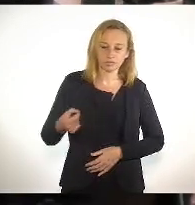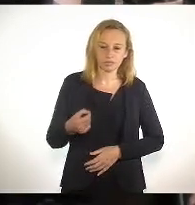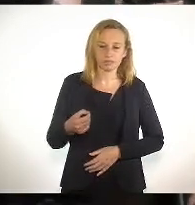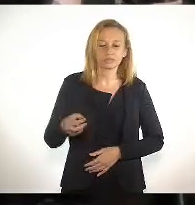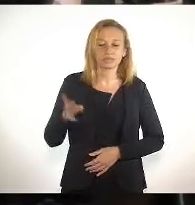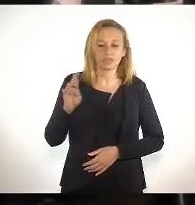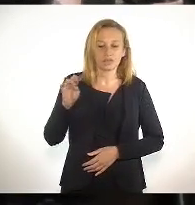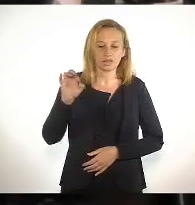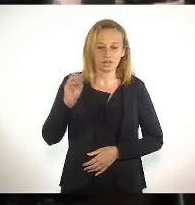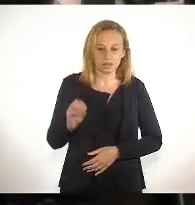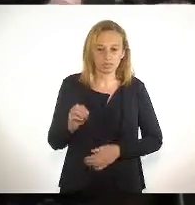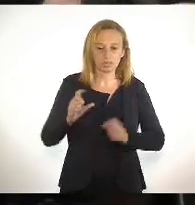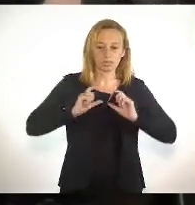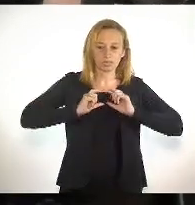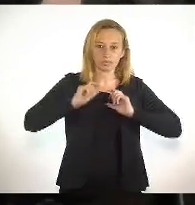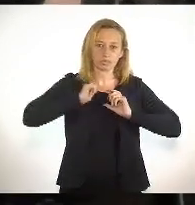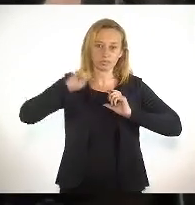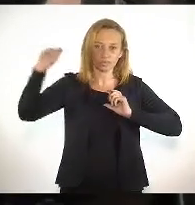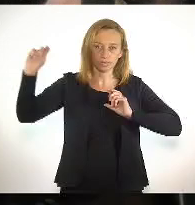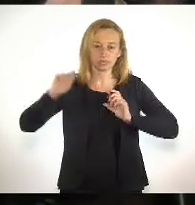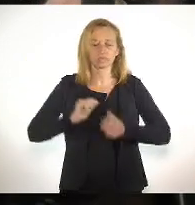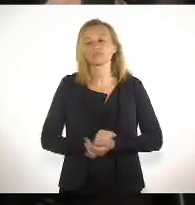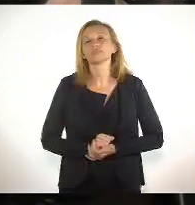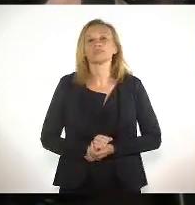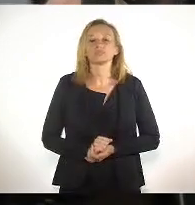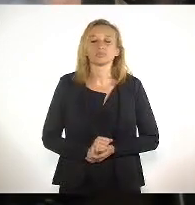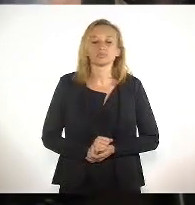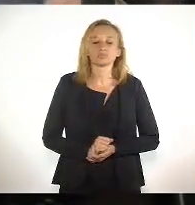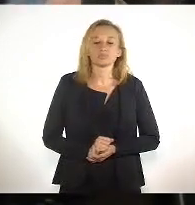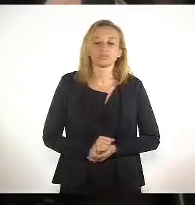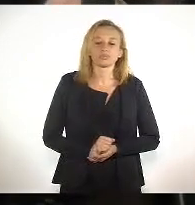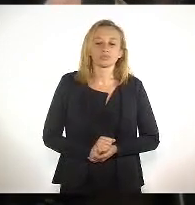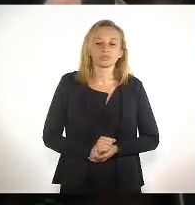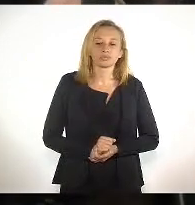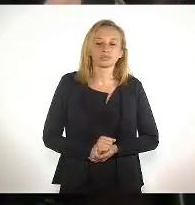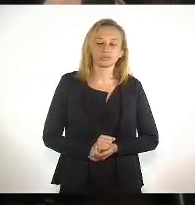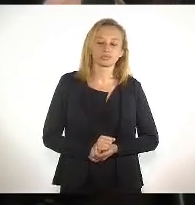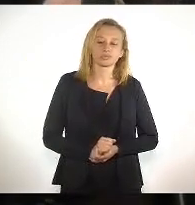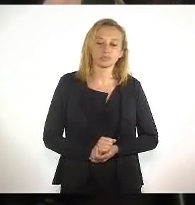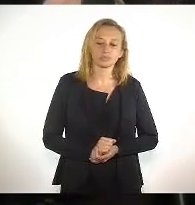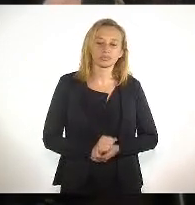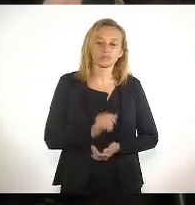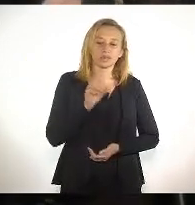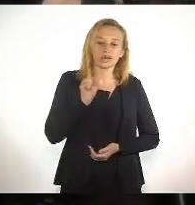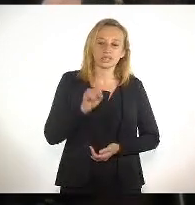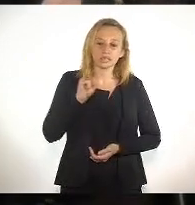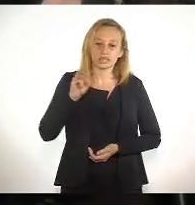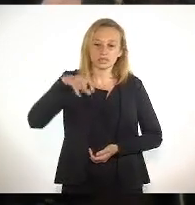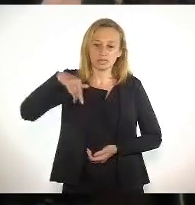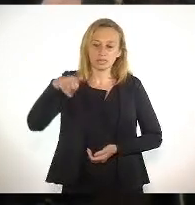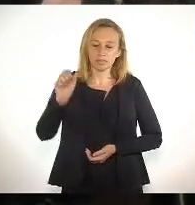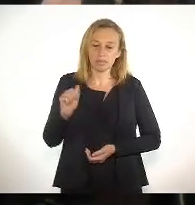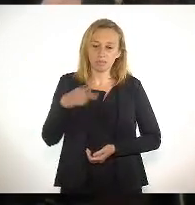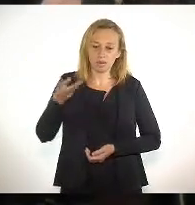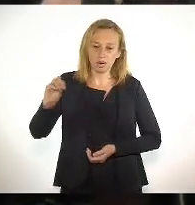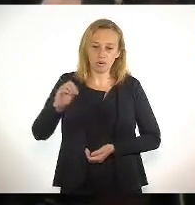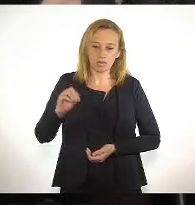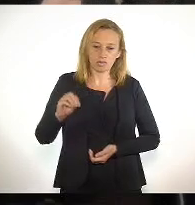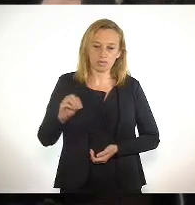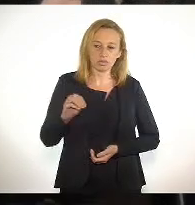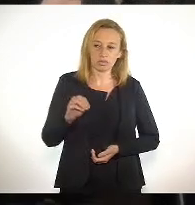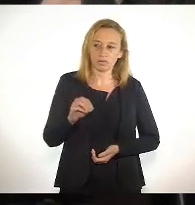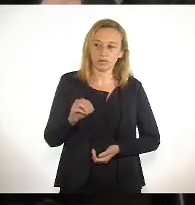que concede a medalha Tiradentes e o respectivo diploma ao senhor Simão Fará